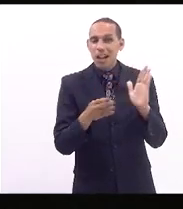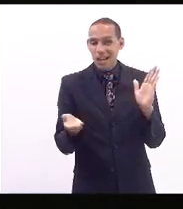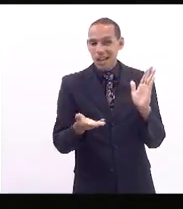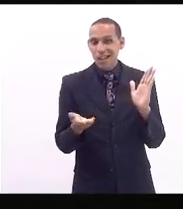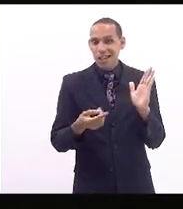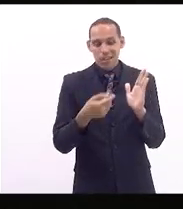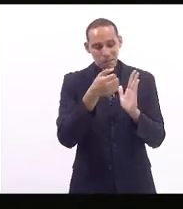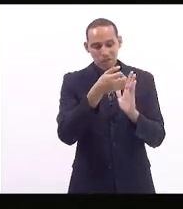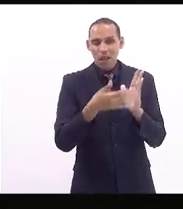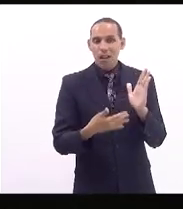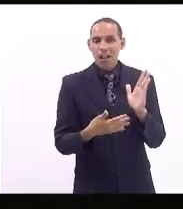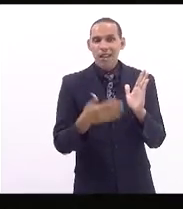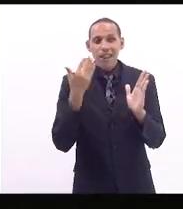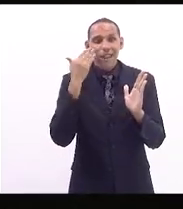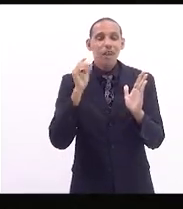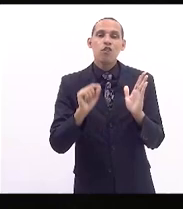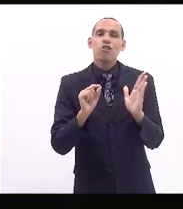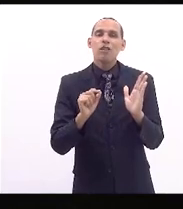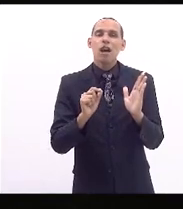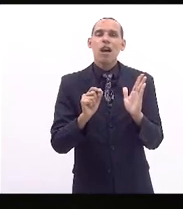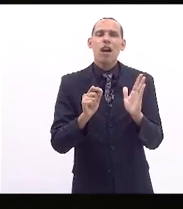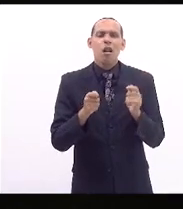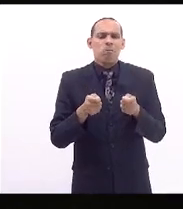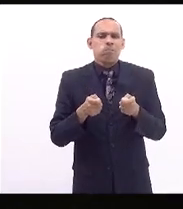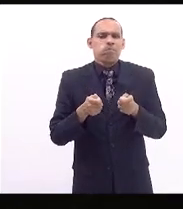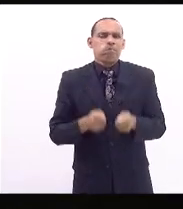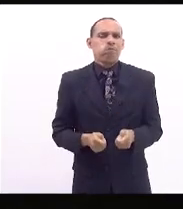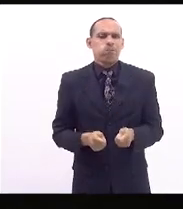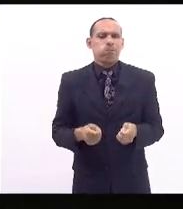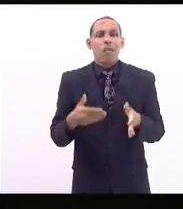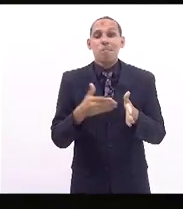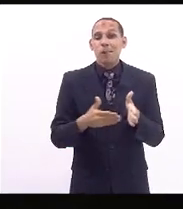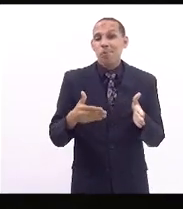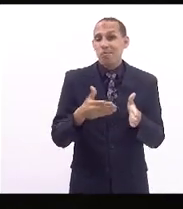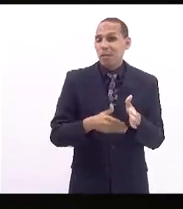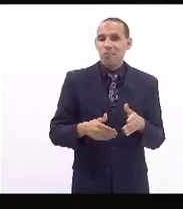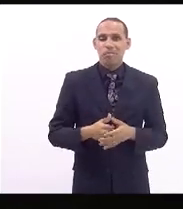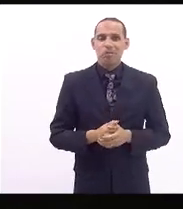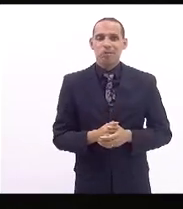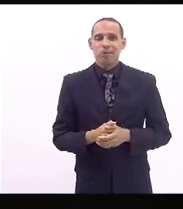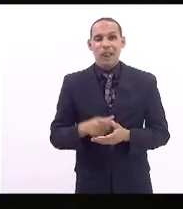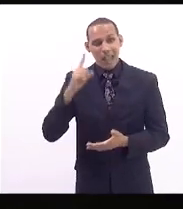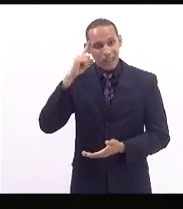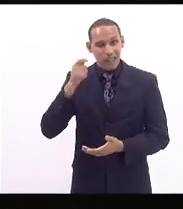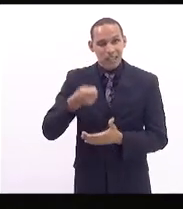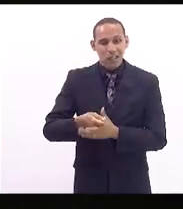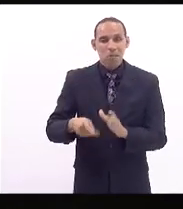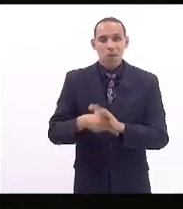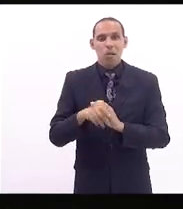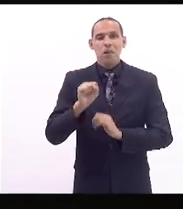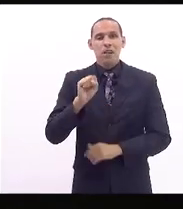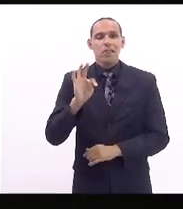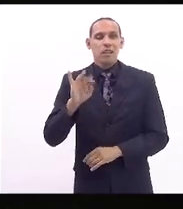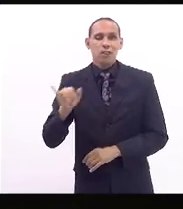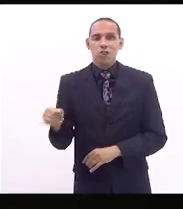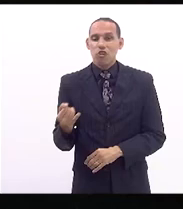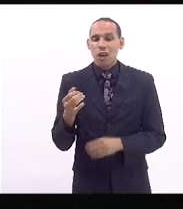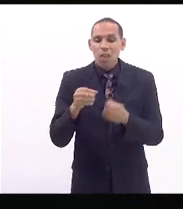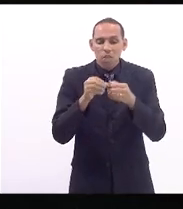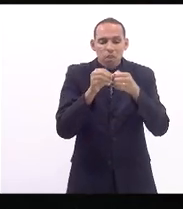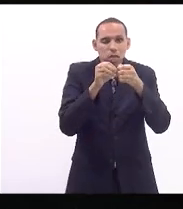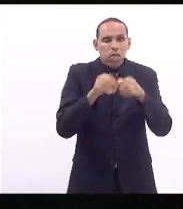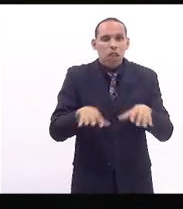deve ser entendido de maneira rígida e restritiva a decisão do STJ prejudica